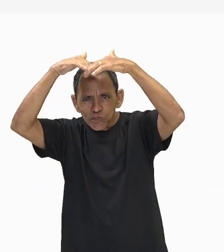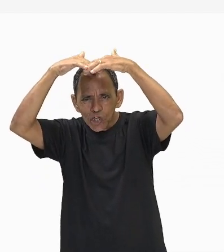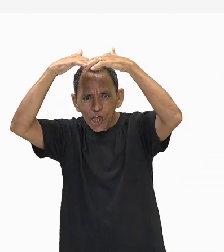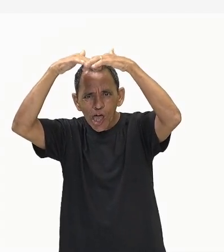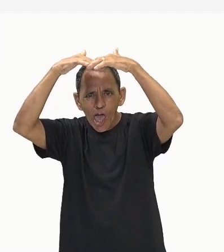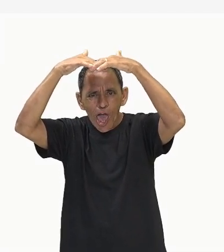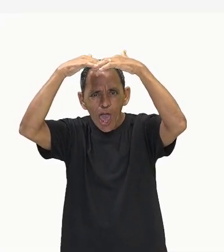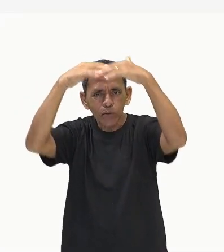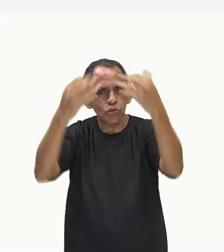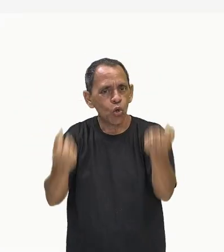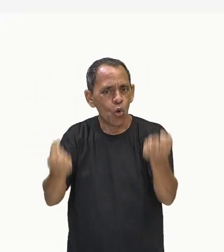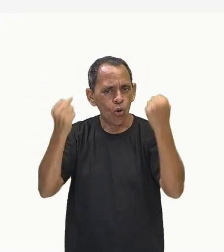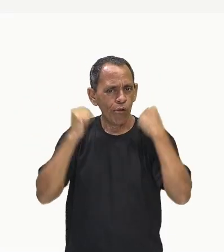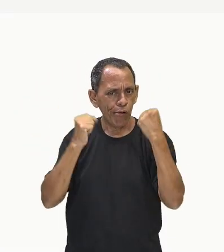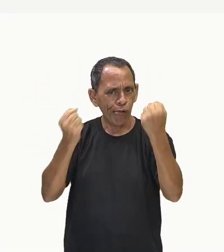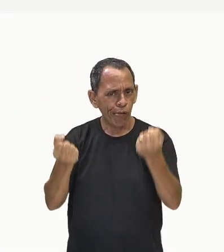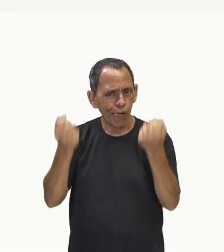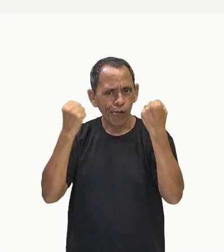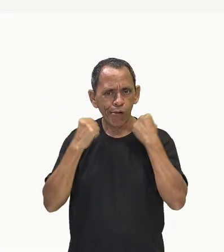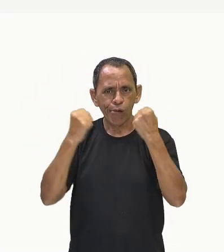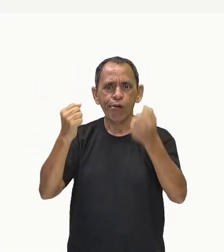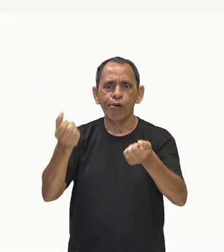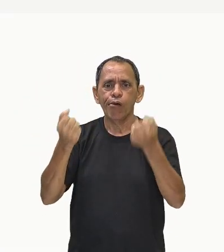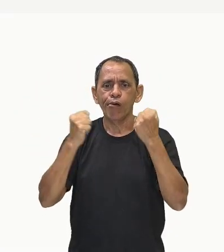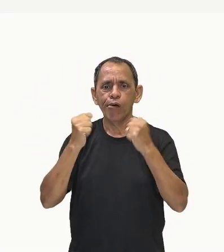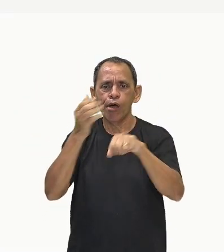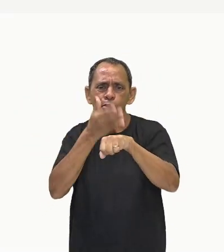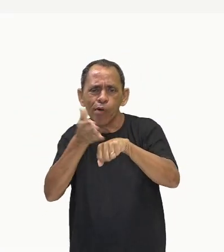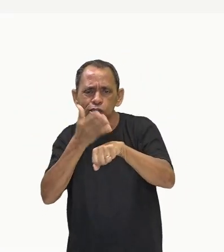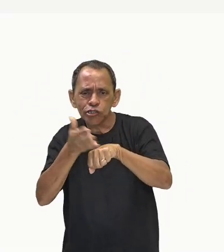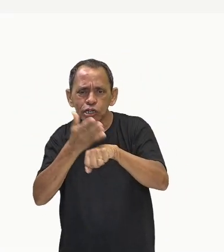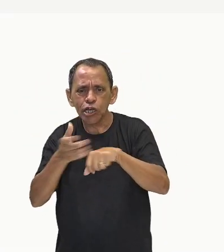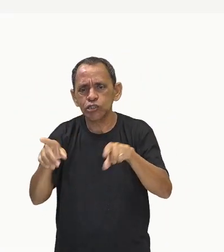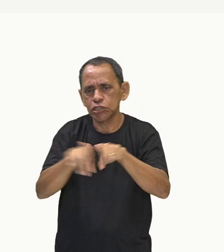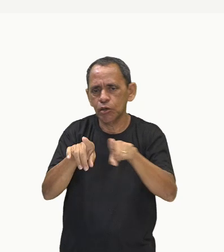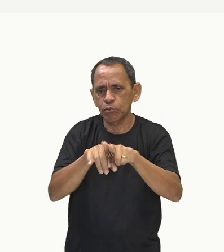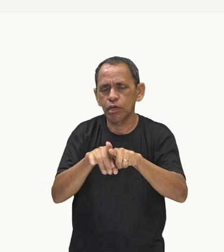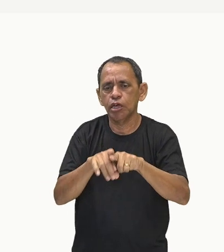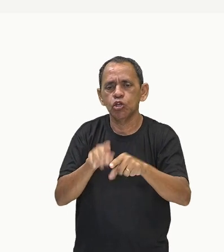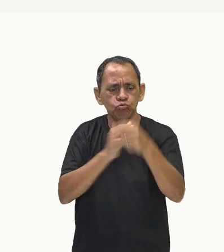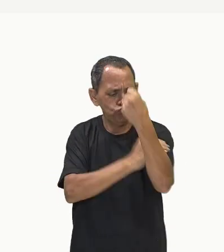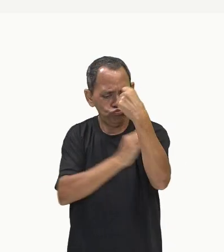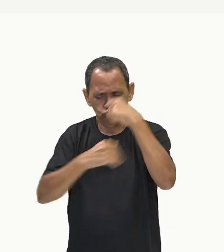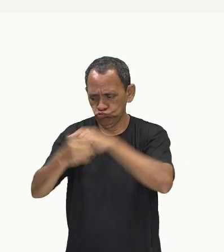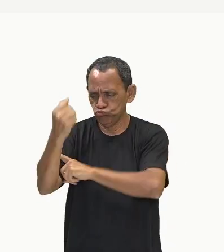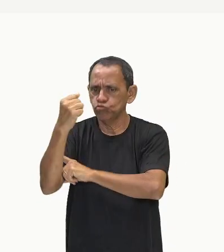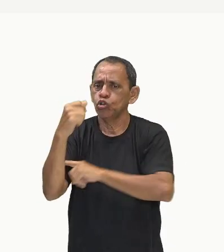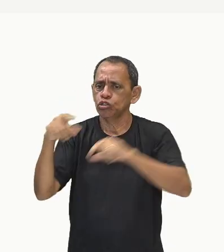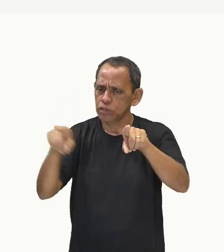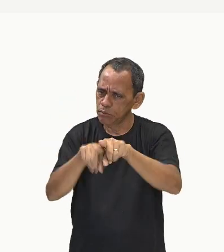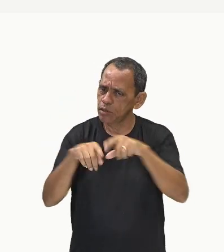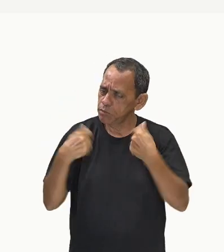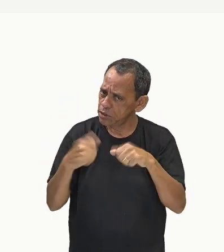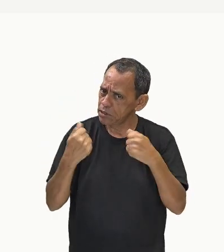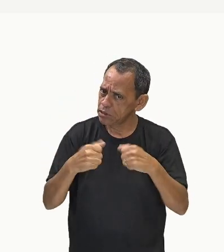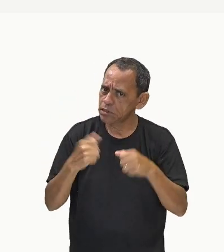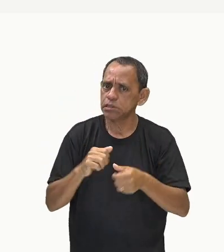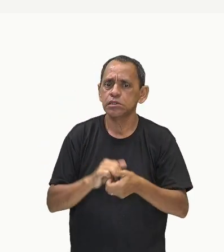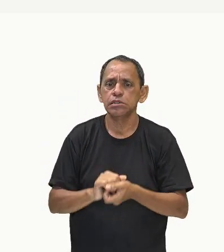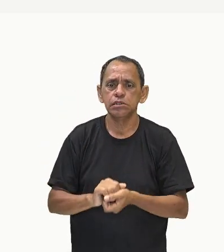o cérebro, né, assim como um músculo, né, ele também precisa ser